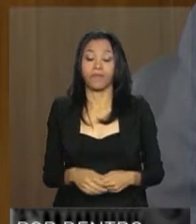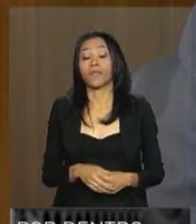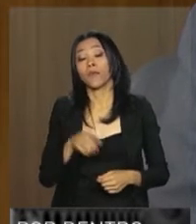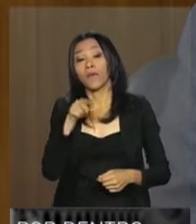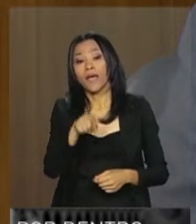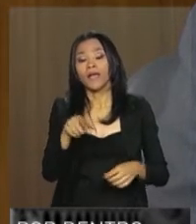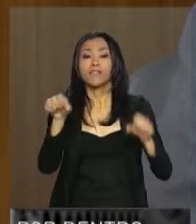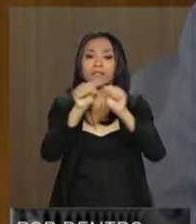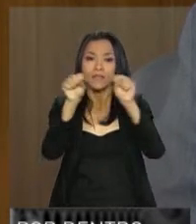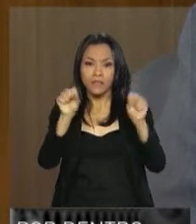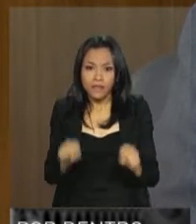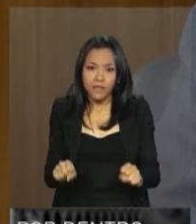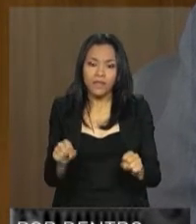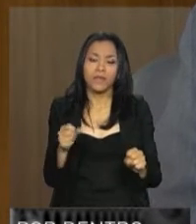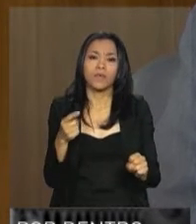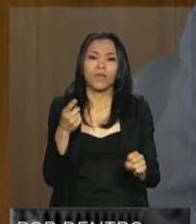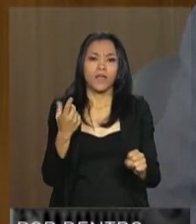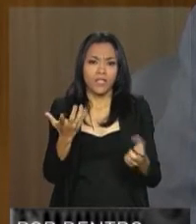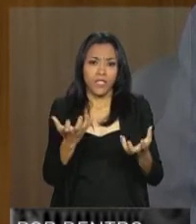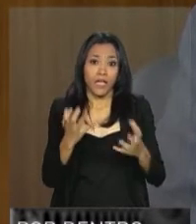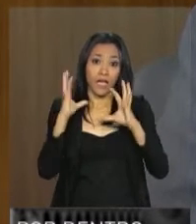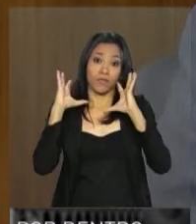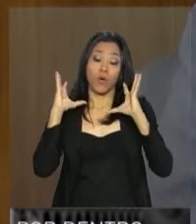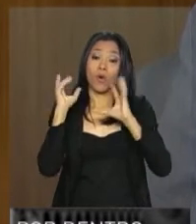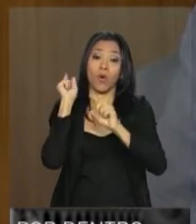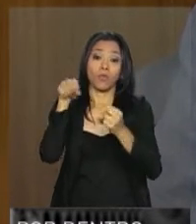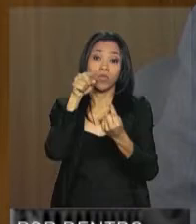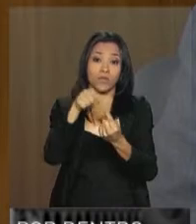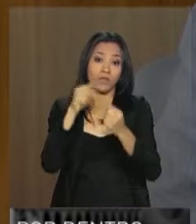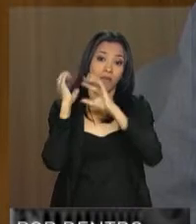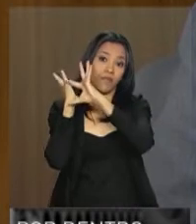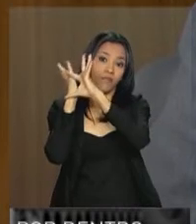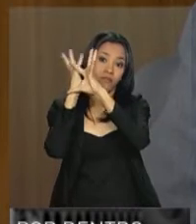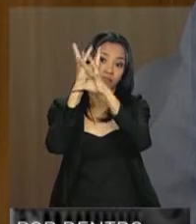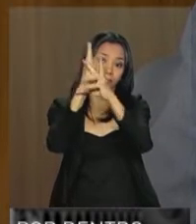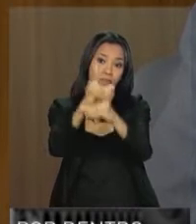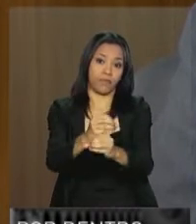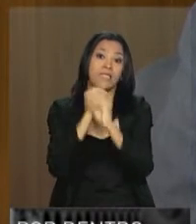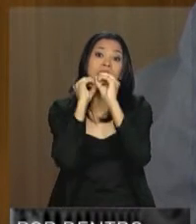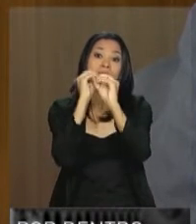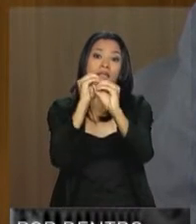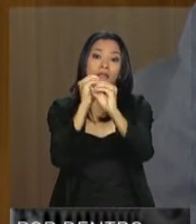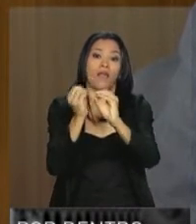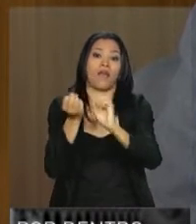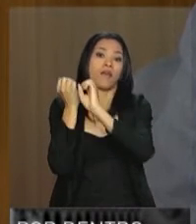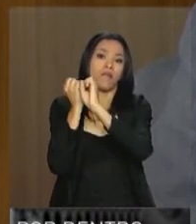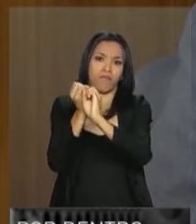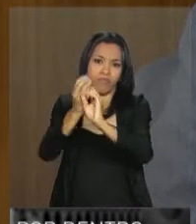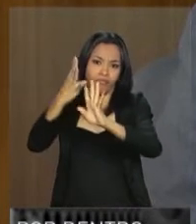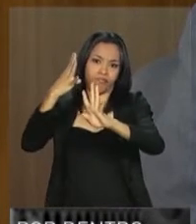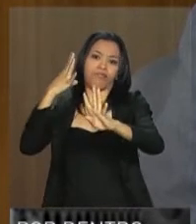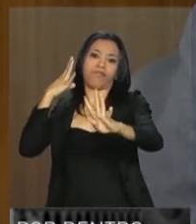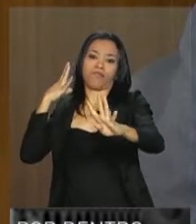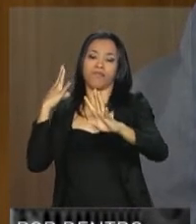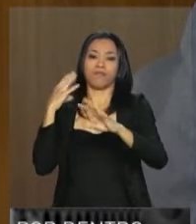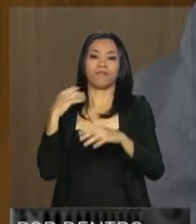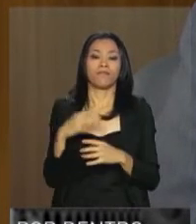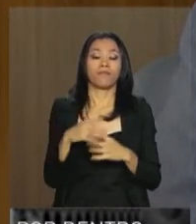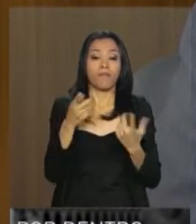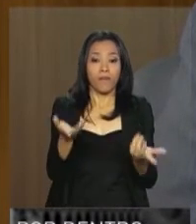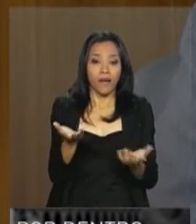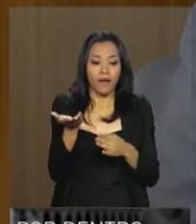digital zerar as filas na nossa rede cm/an no que diz respeito a atendimento ao trabalhador